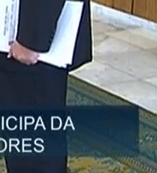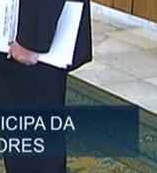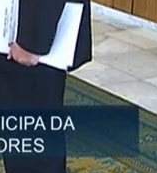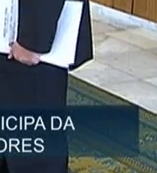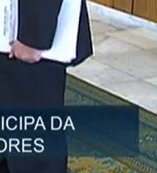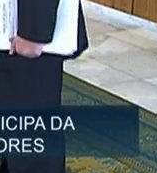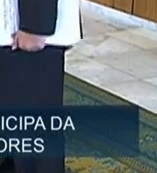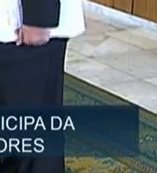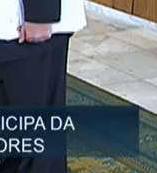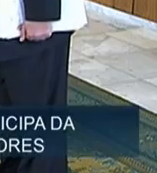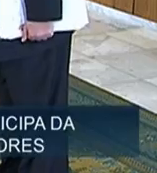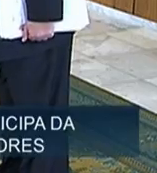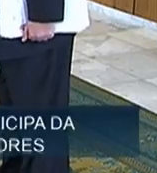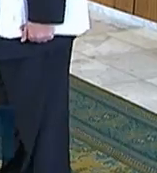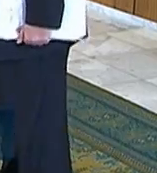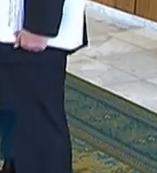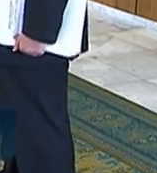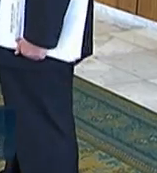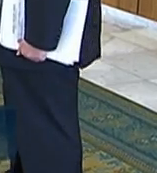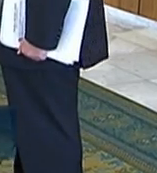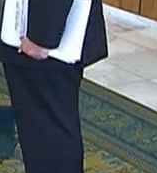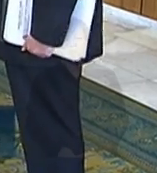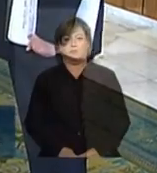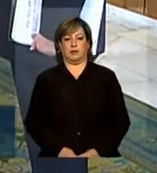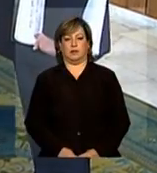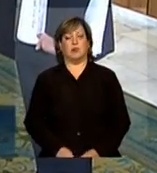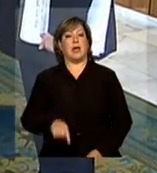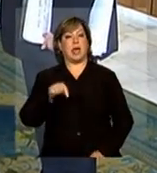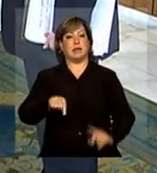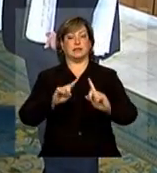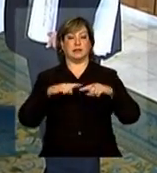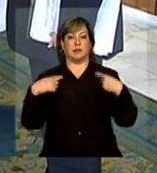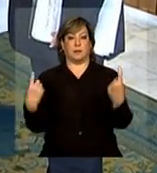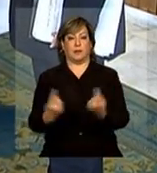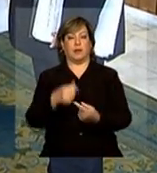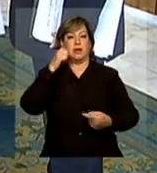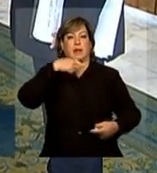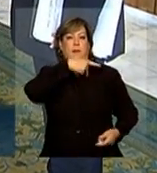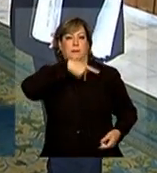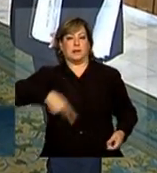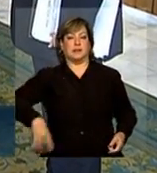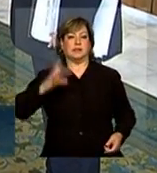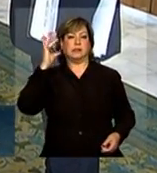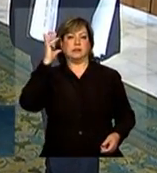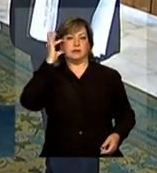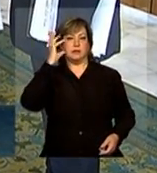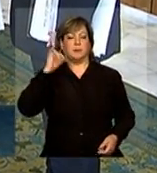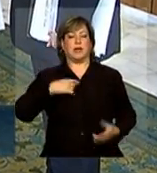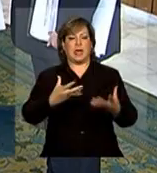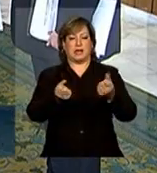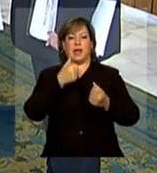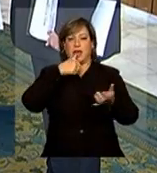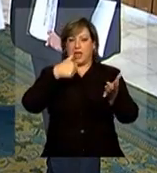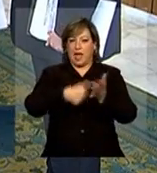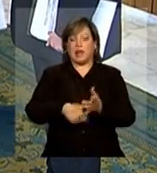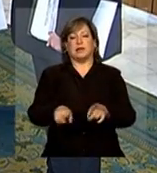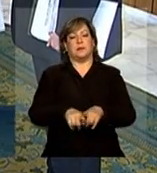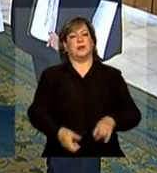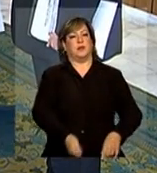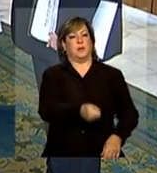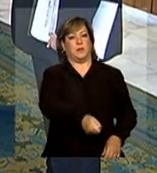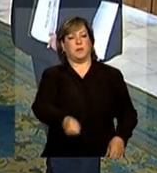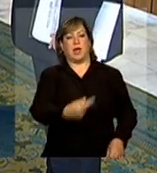Nessa cerimônia, a presidenta Dilma recebe as cartas credenciais dos embaixadores e também cumprimenta cada um